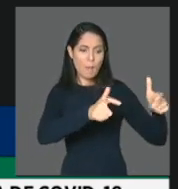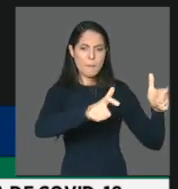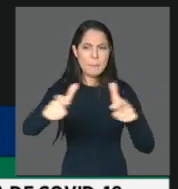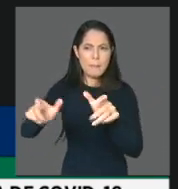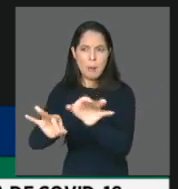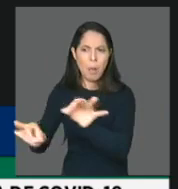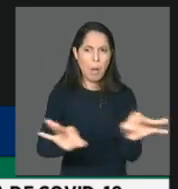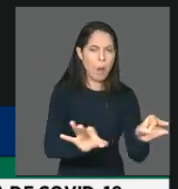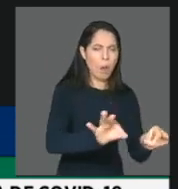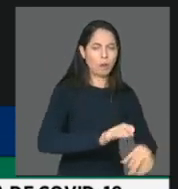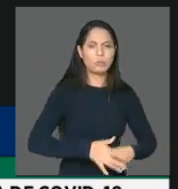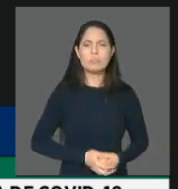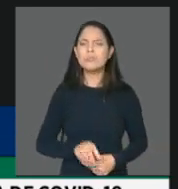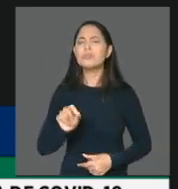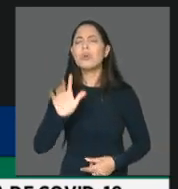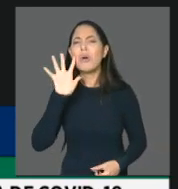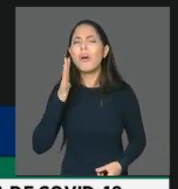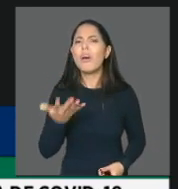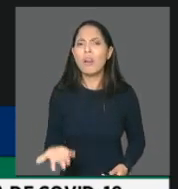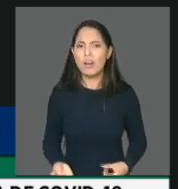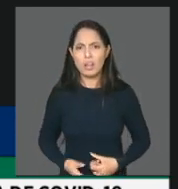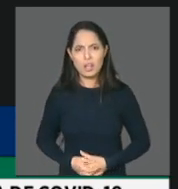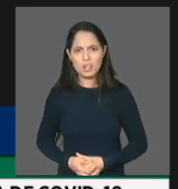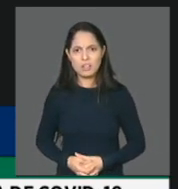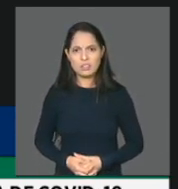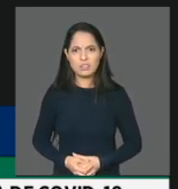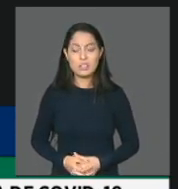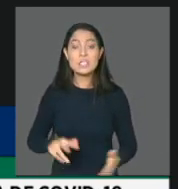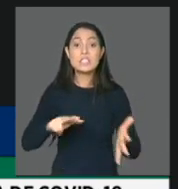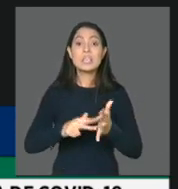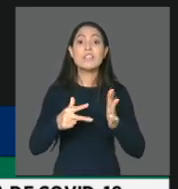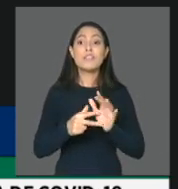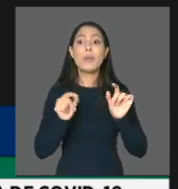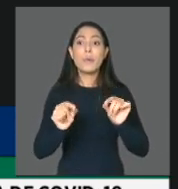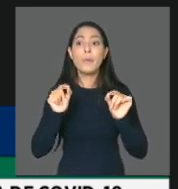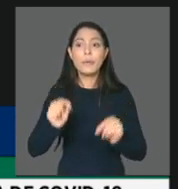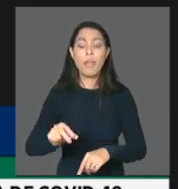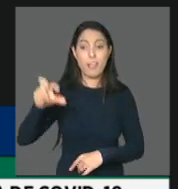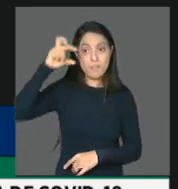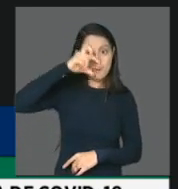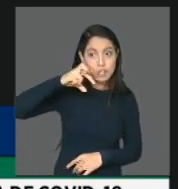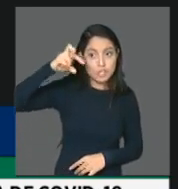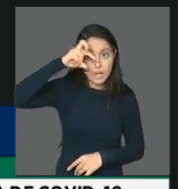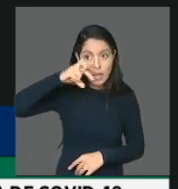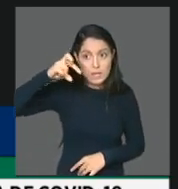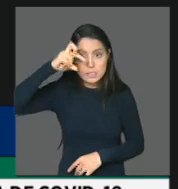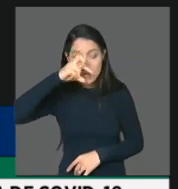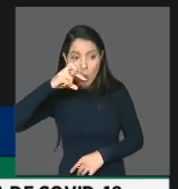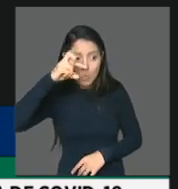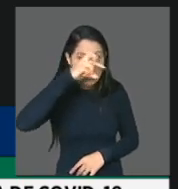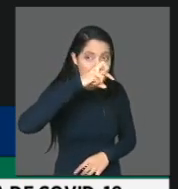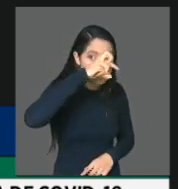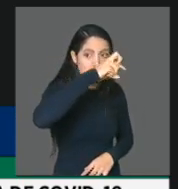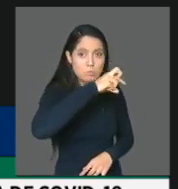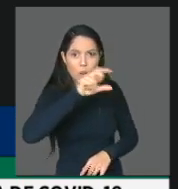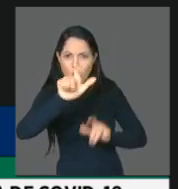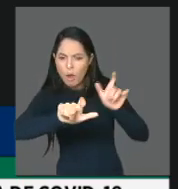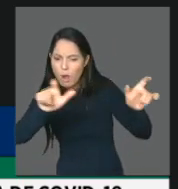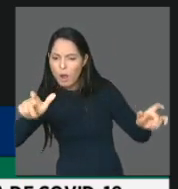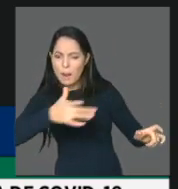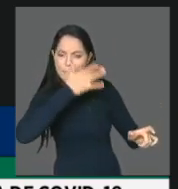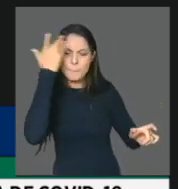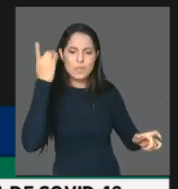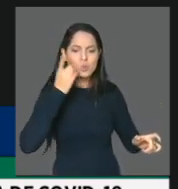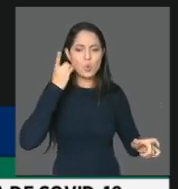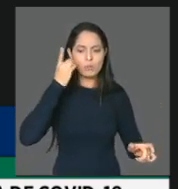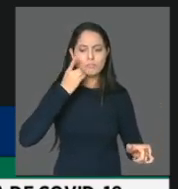lugar. Ele estava se referindo a uma investigação feita contra alguns parlamentares,